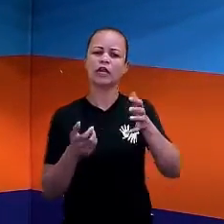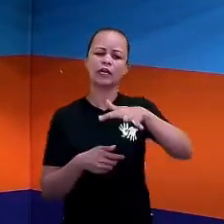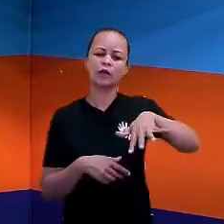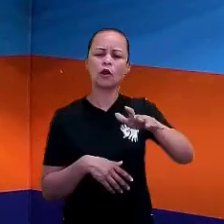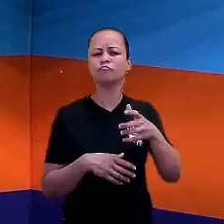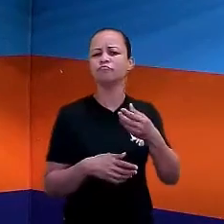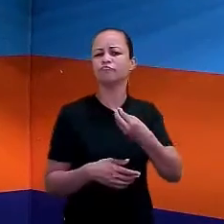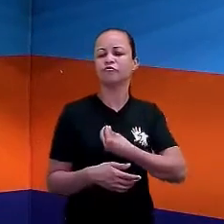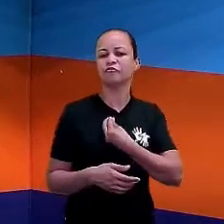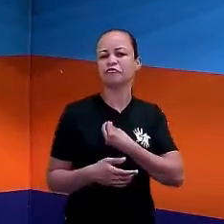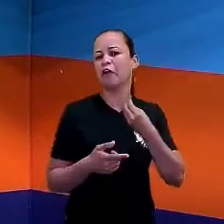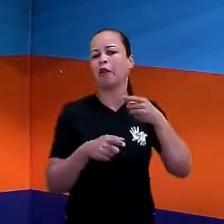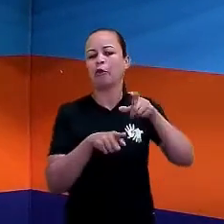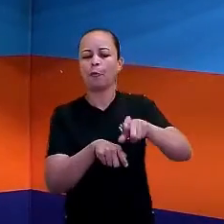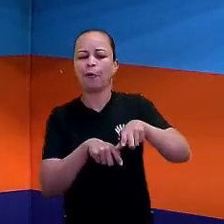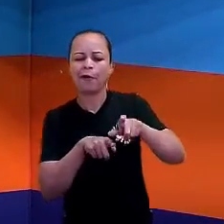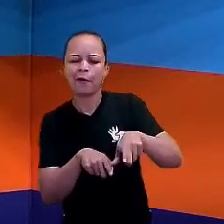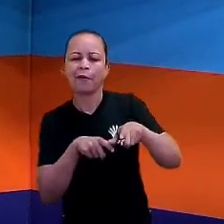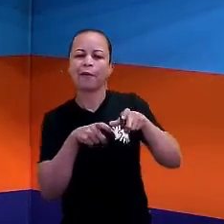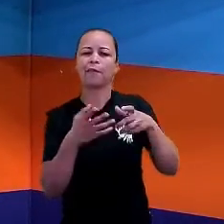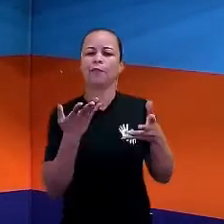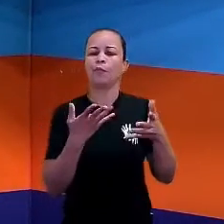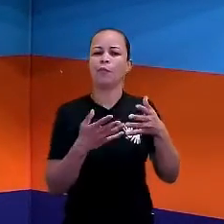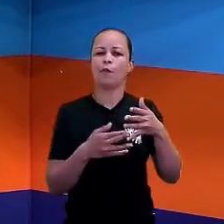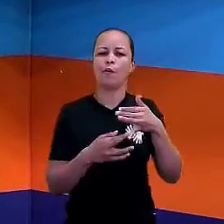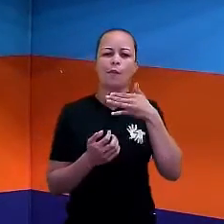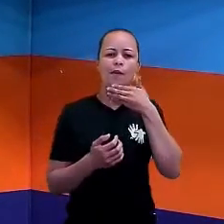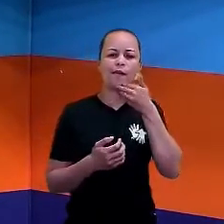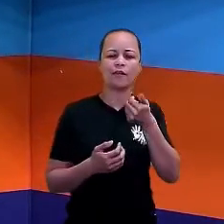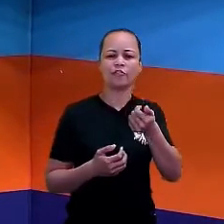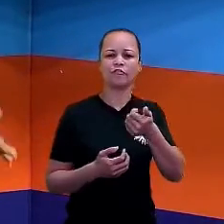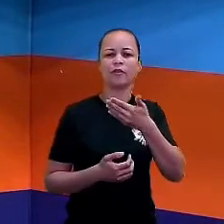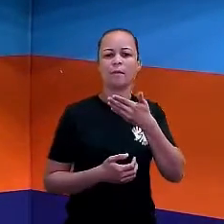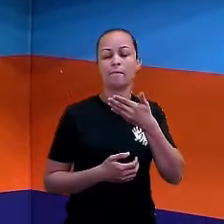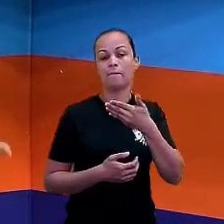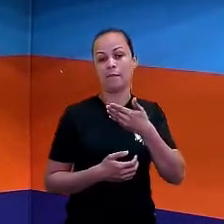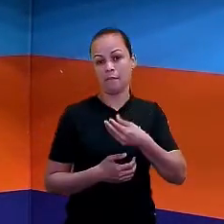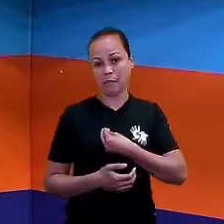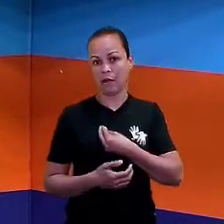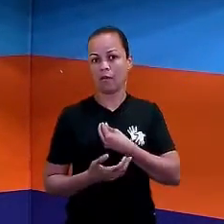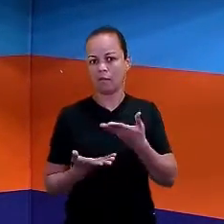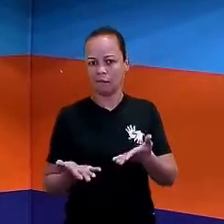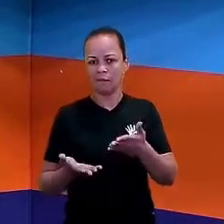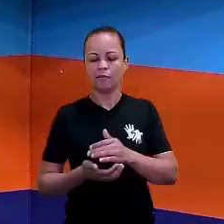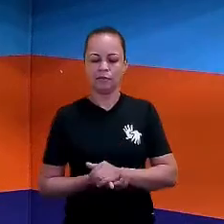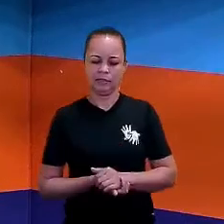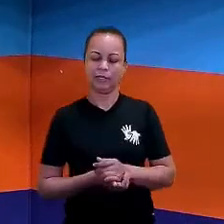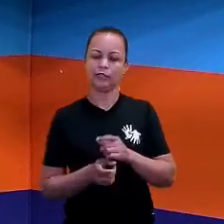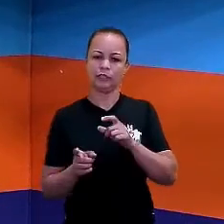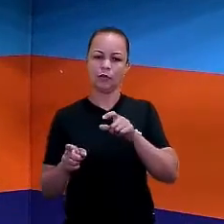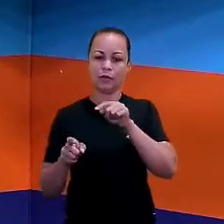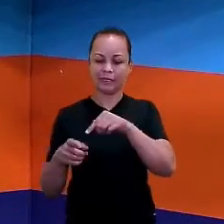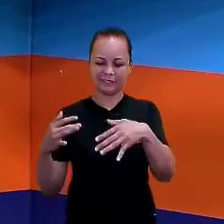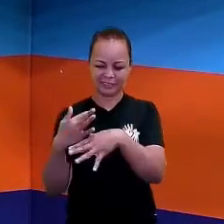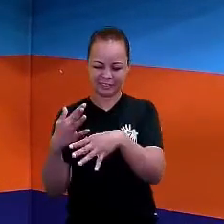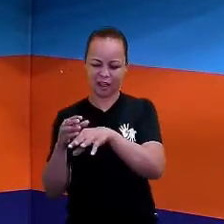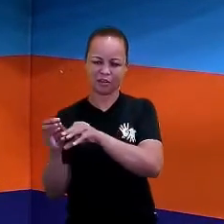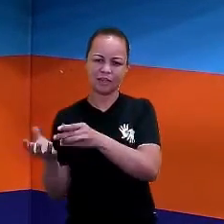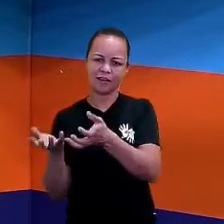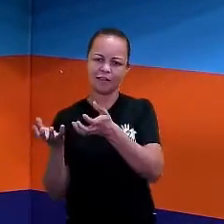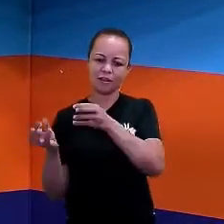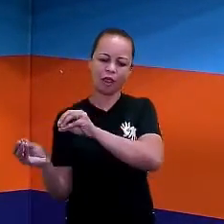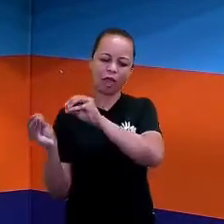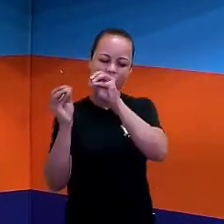no campo, ter qualidade de vida, então se faz o contrário, né? Eles retornam para o campo. É o êxodo